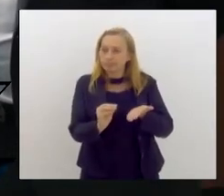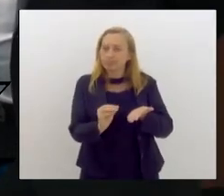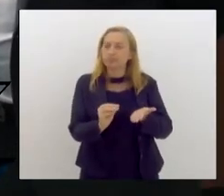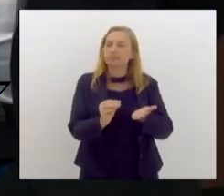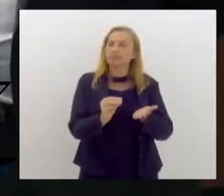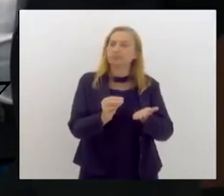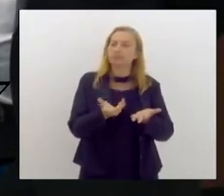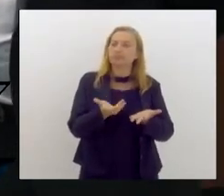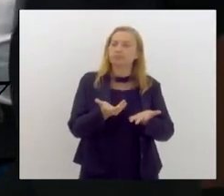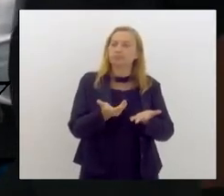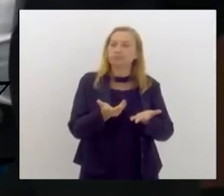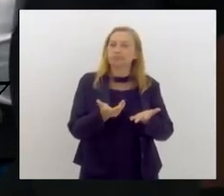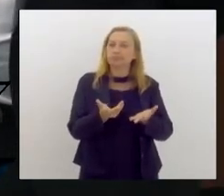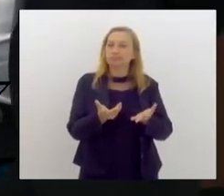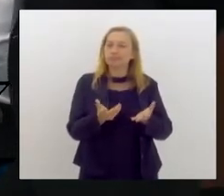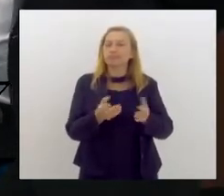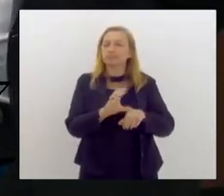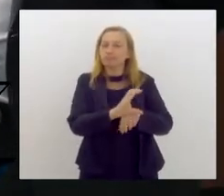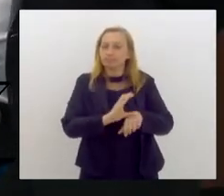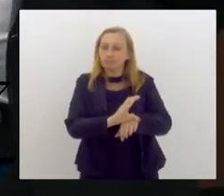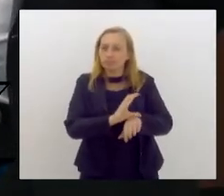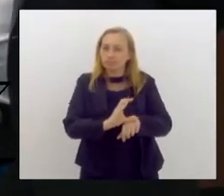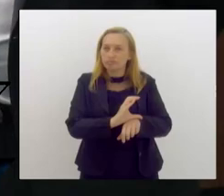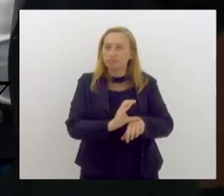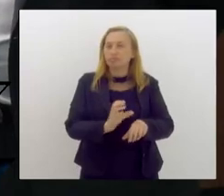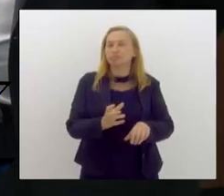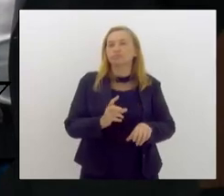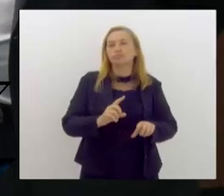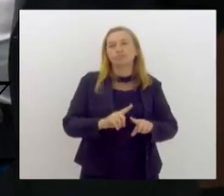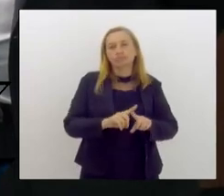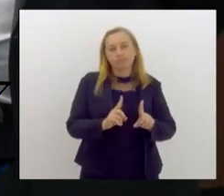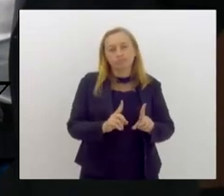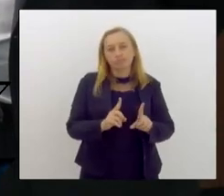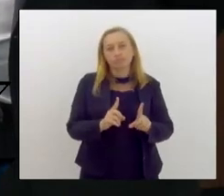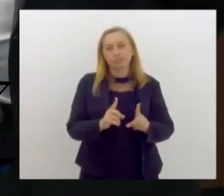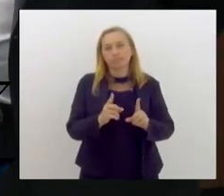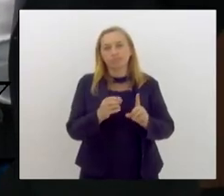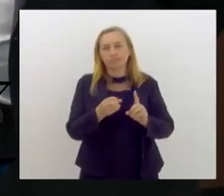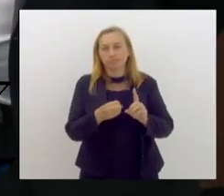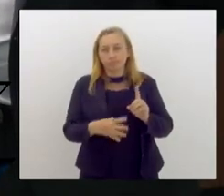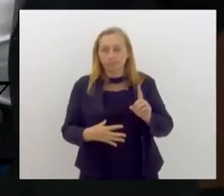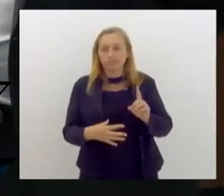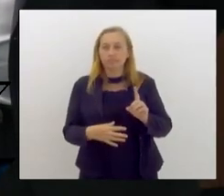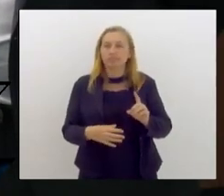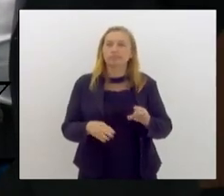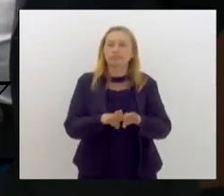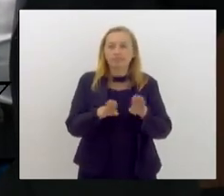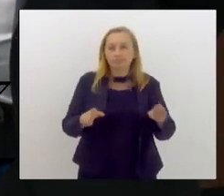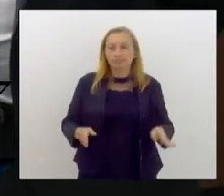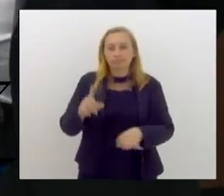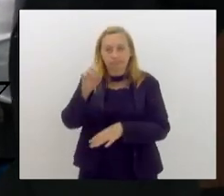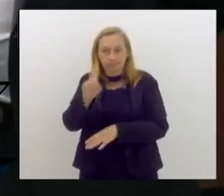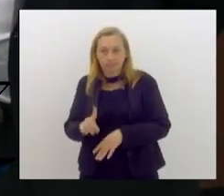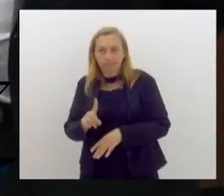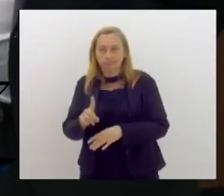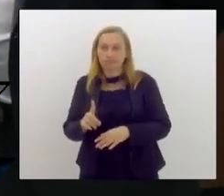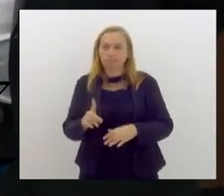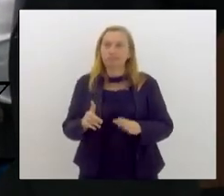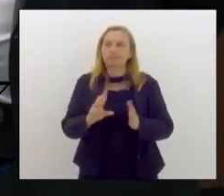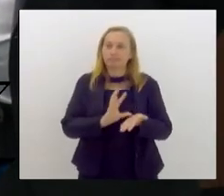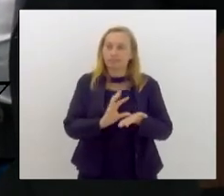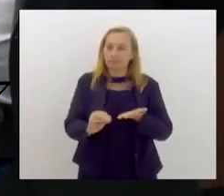dando pela constitucionalidade, mas é discricionário, a mesa, a presidência, colocar em